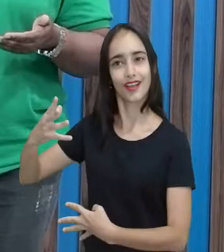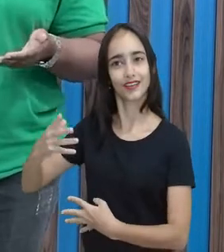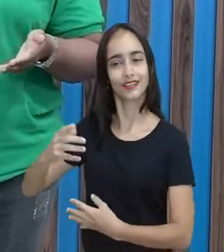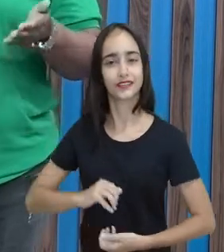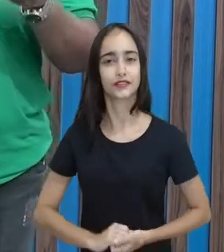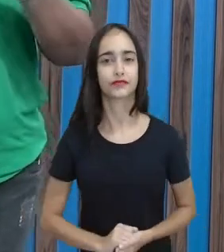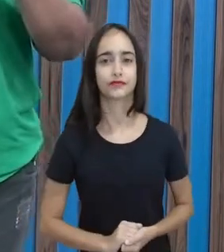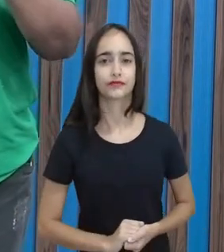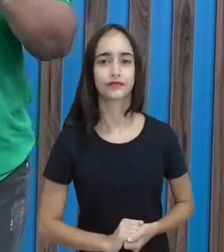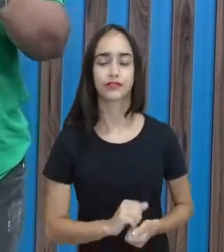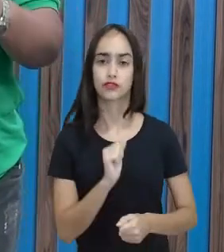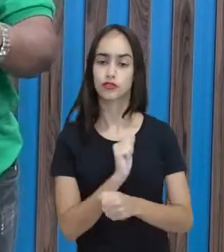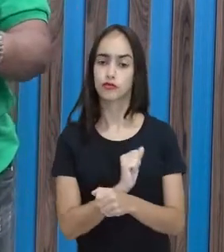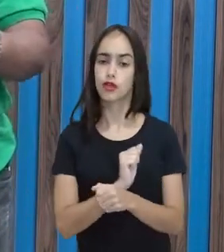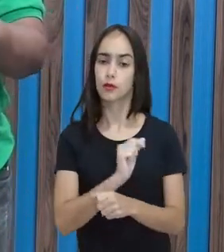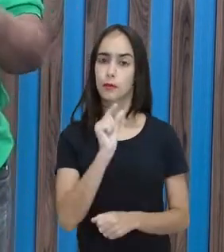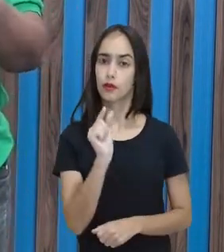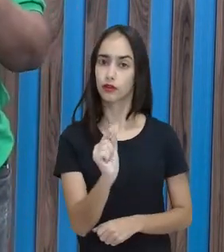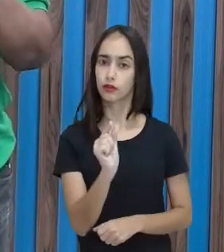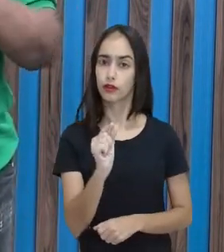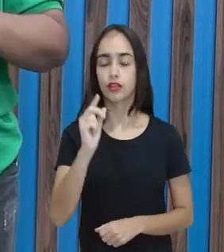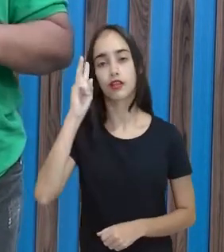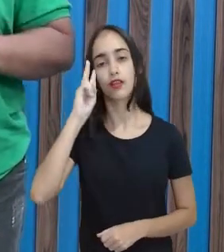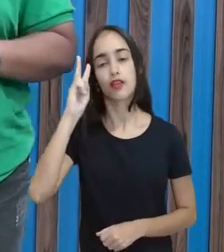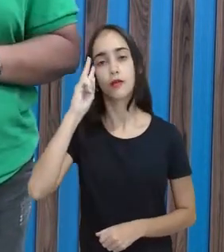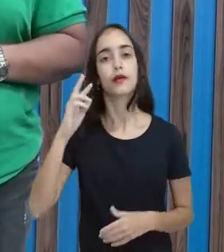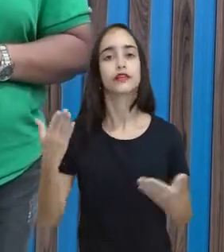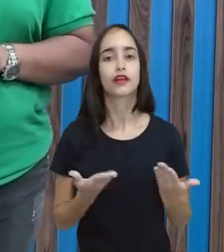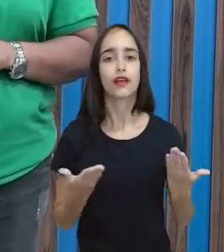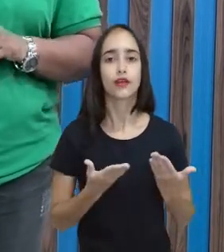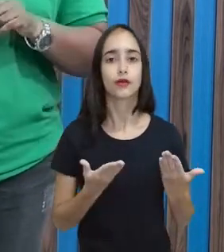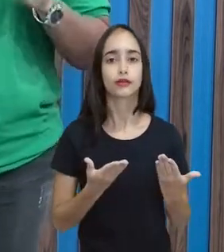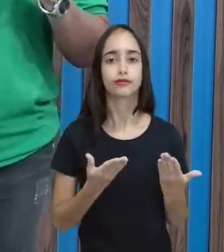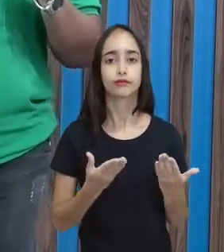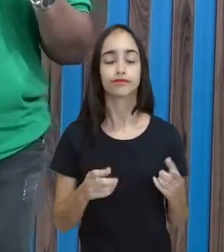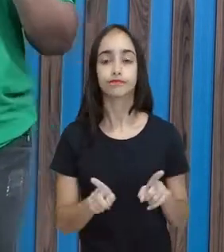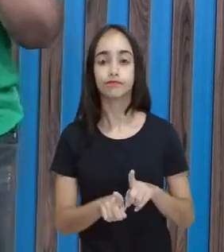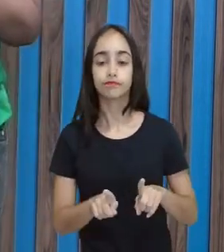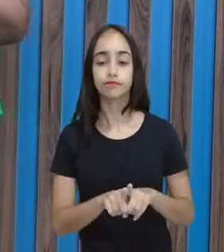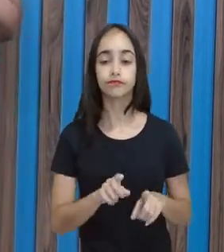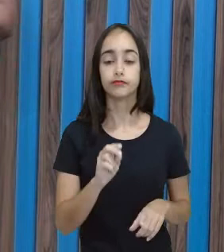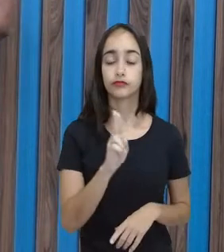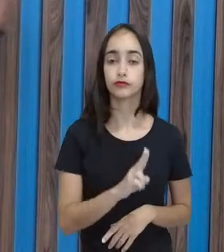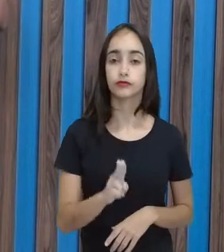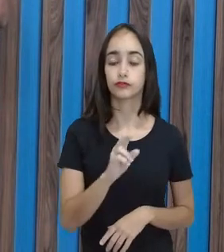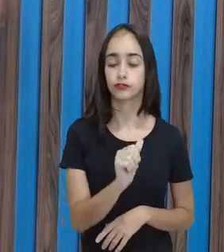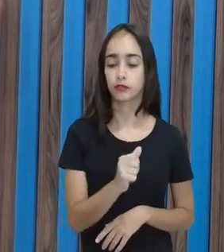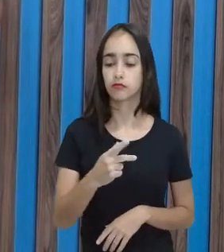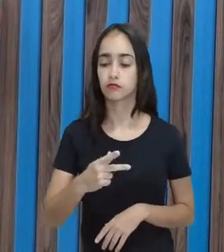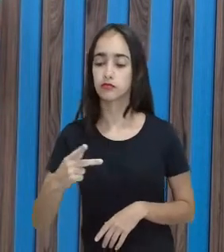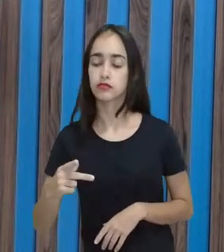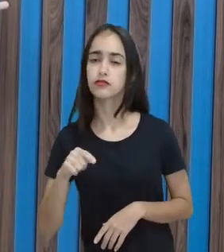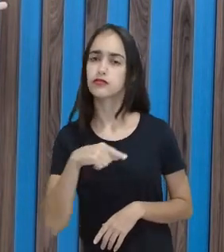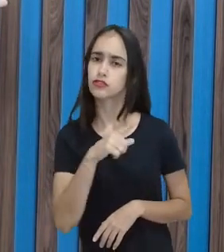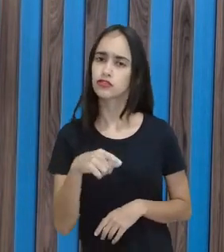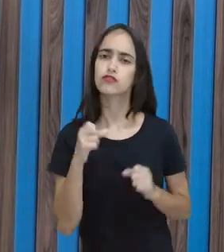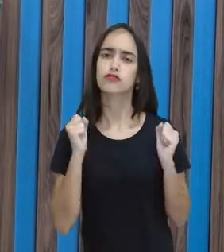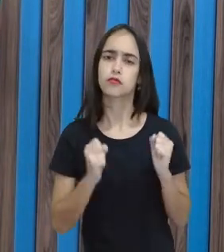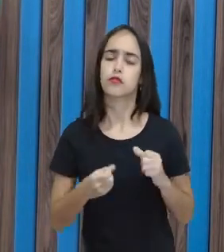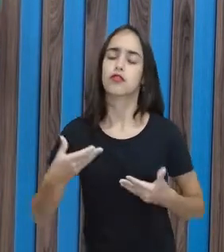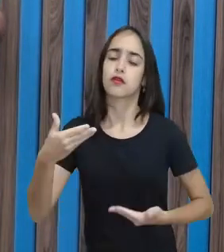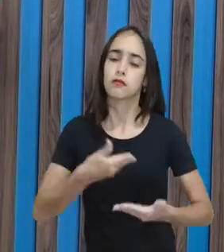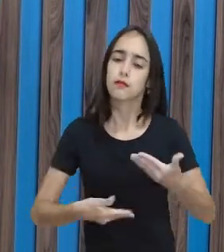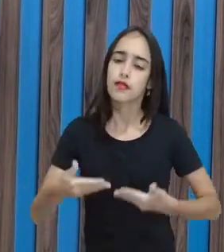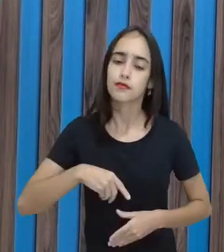Só lembrando que a partir desse aplicativo vocês podem participar das nossas aulas. Podem colocar sugestão, alguma pergunta,